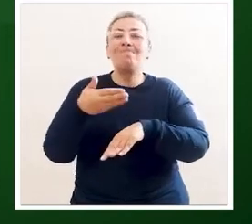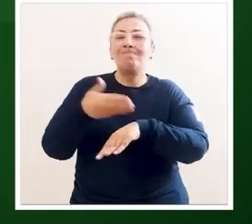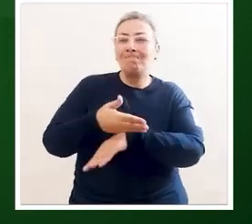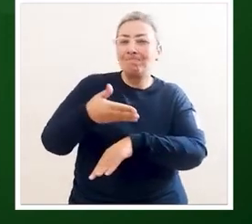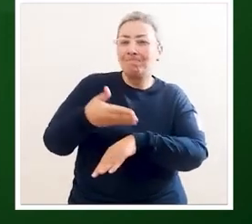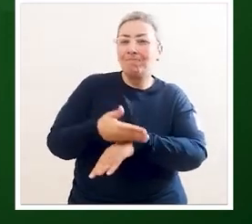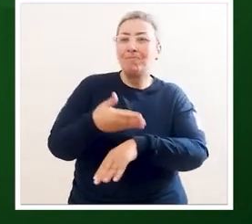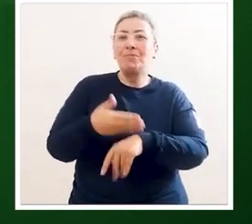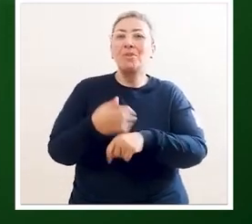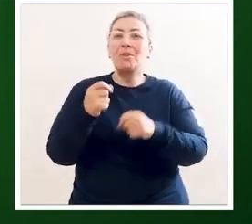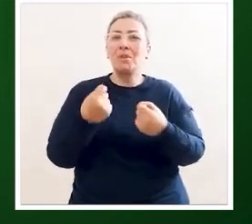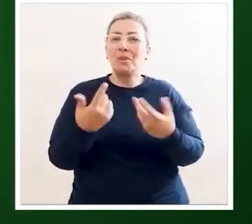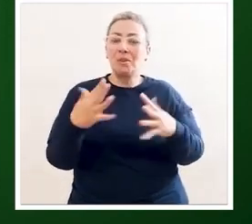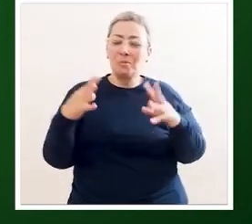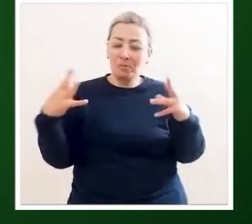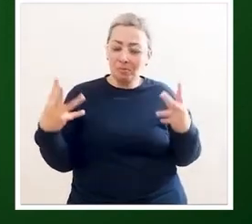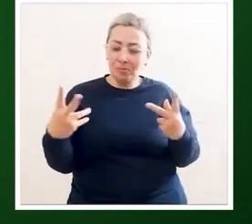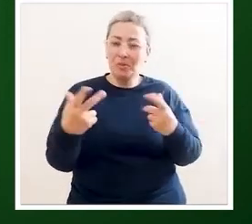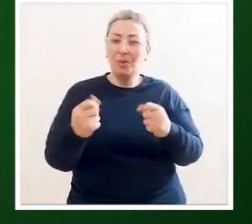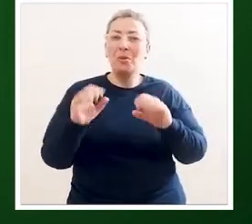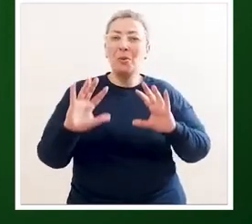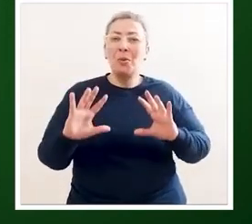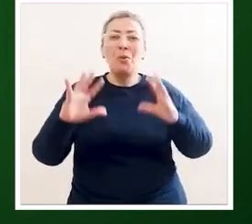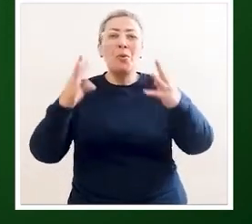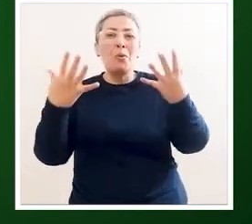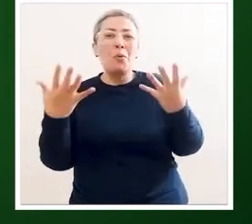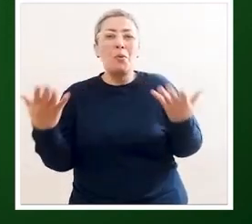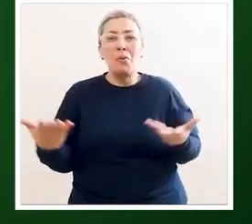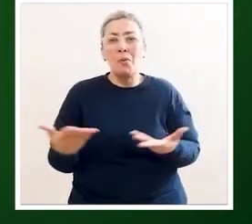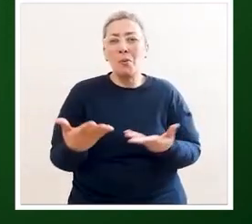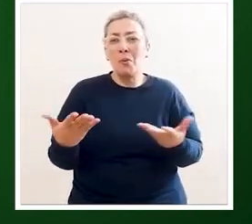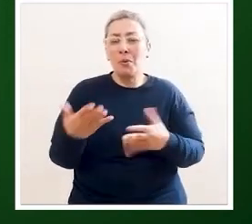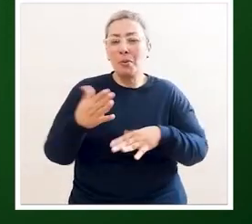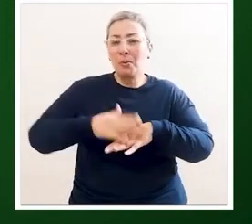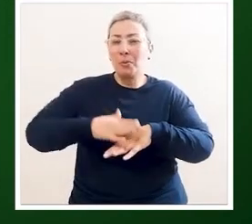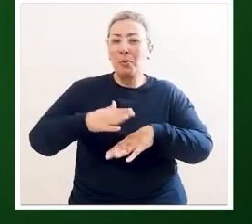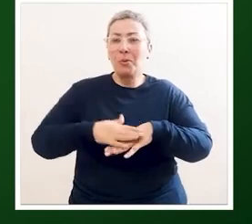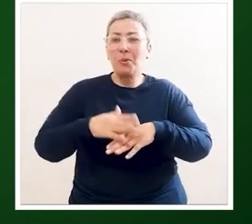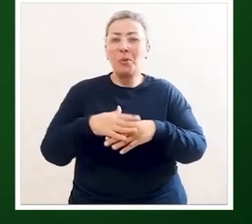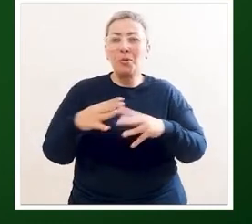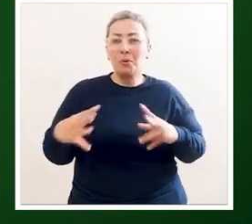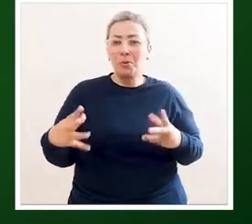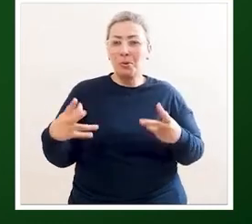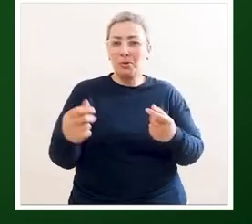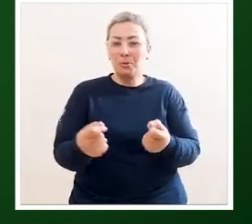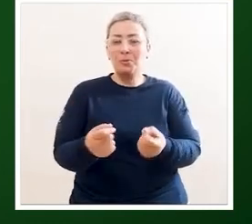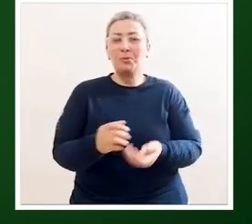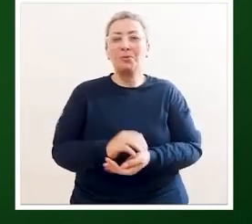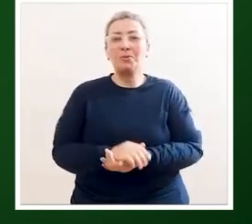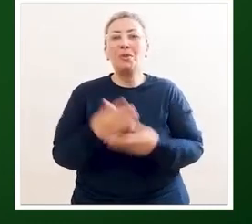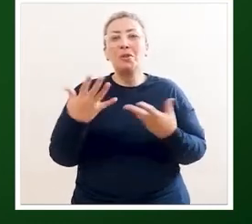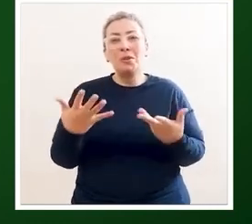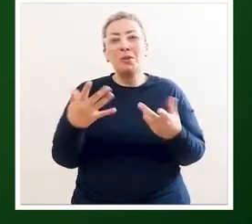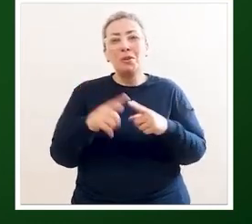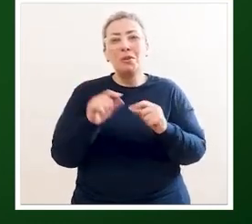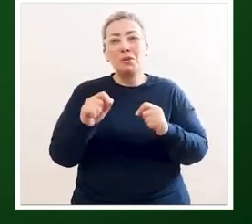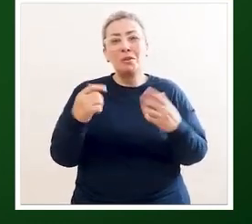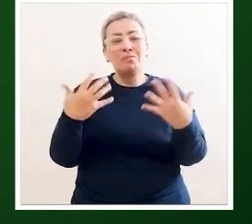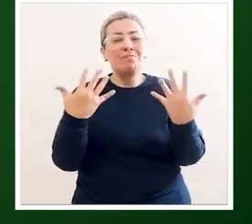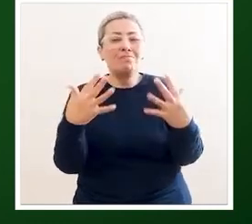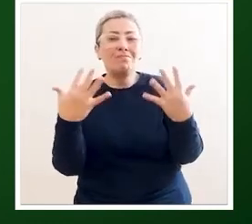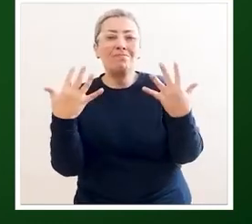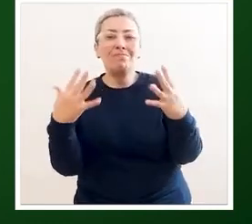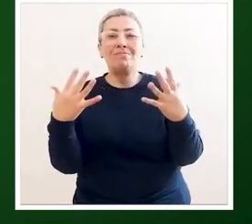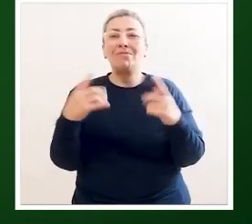pela participação e para o belíssimo evento que foi feito aqui para todos nós é